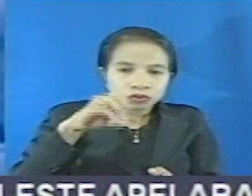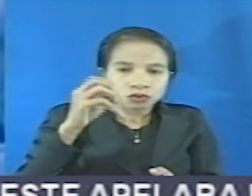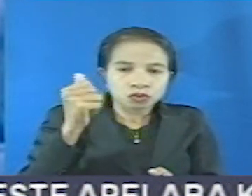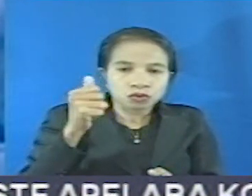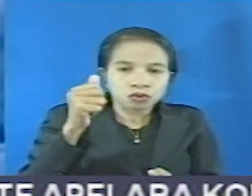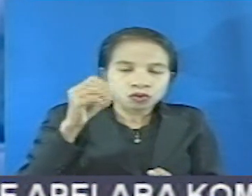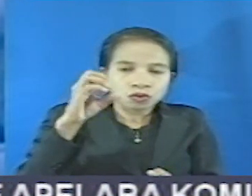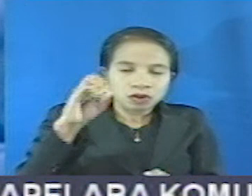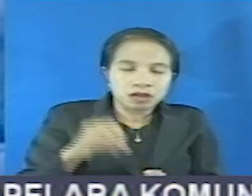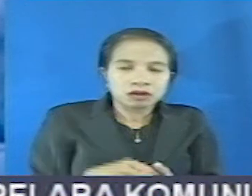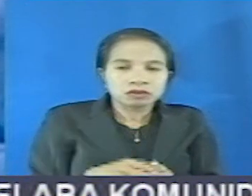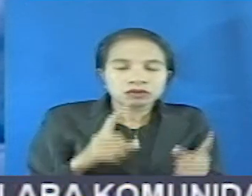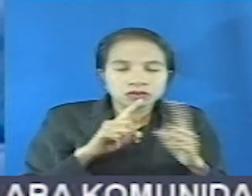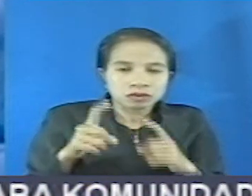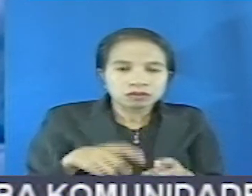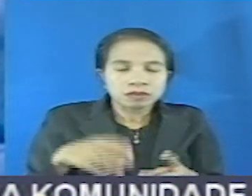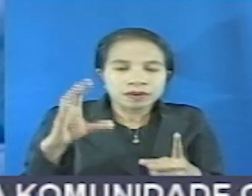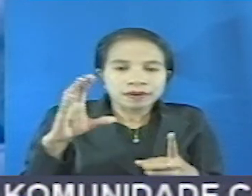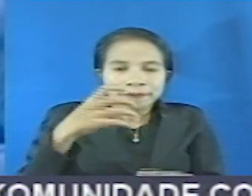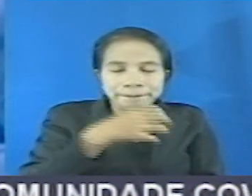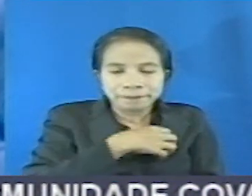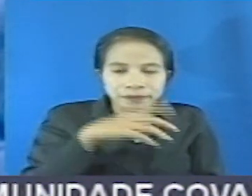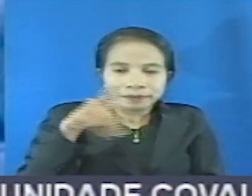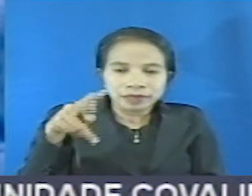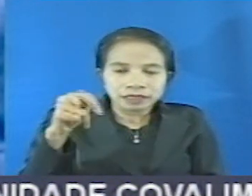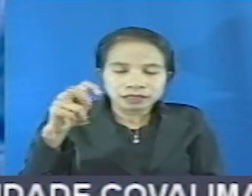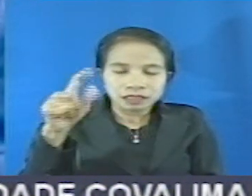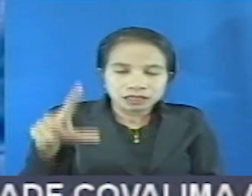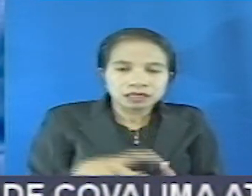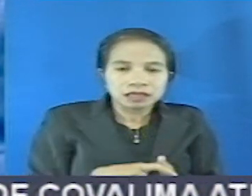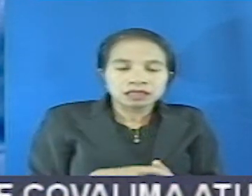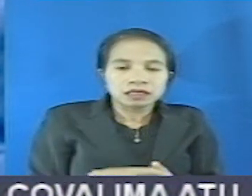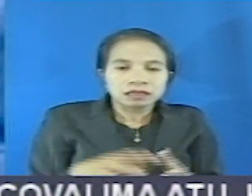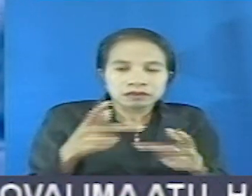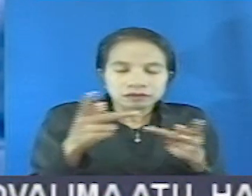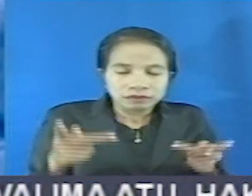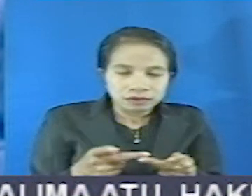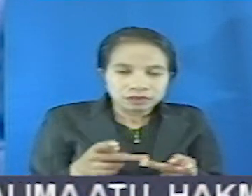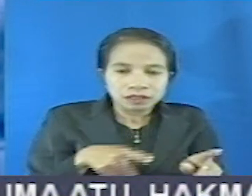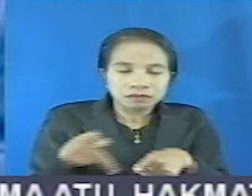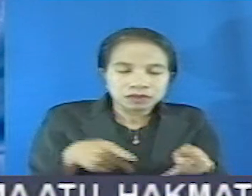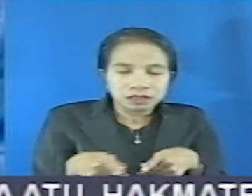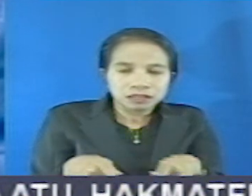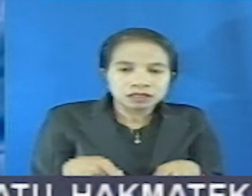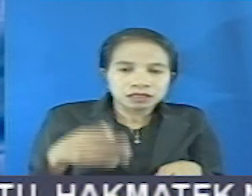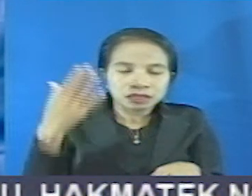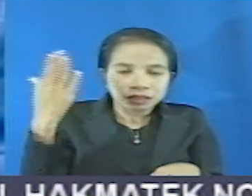atuação husi PNTL, Basiradaun ida e a área suri kumasia Dili, lebe